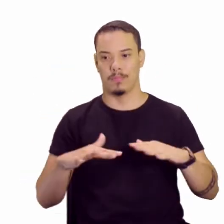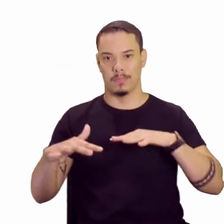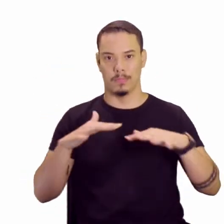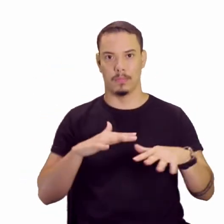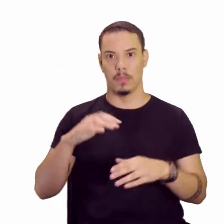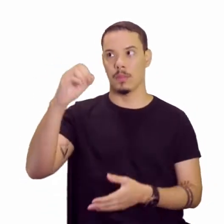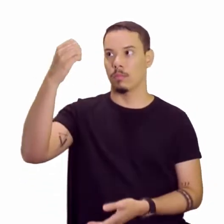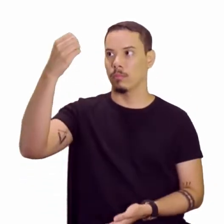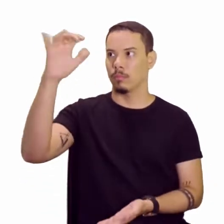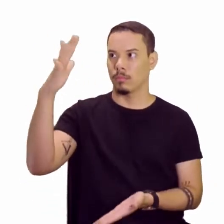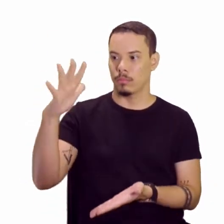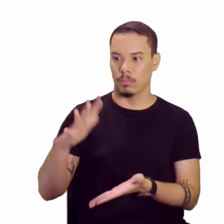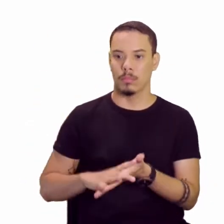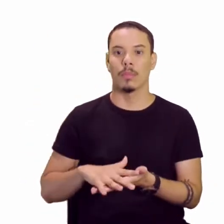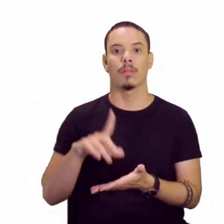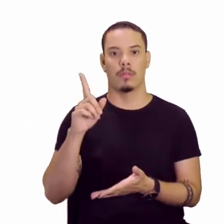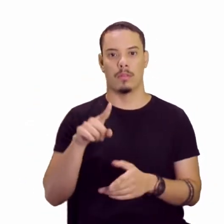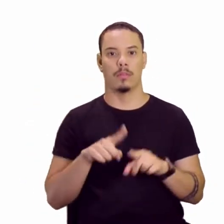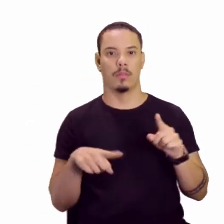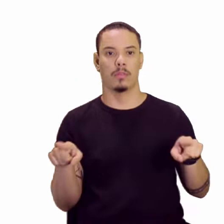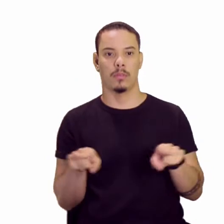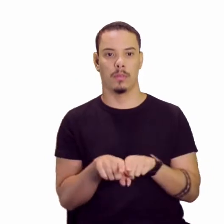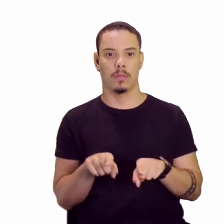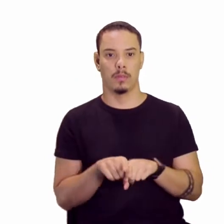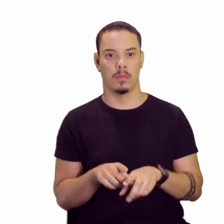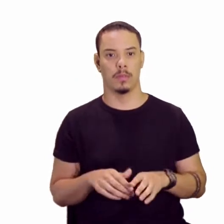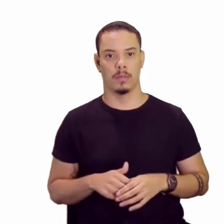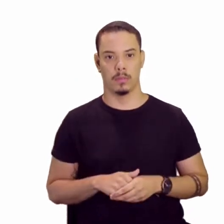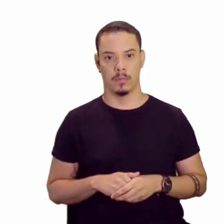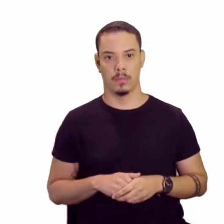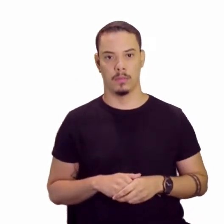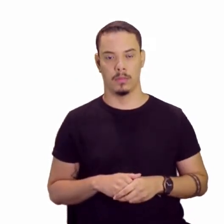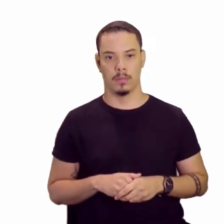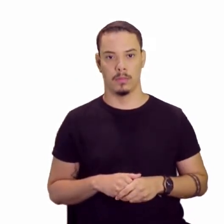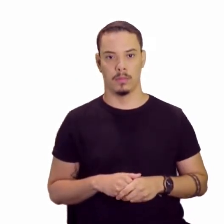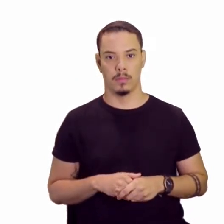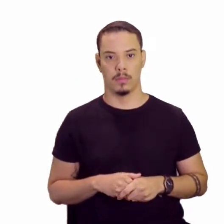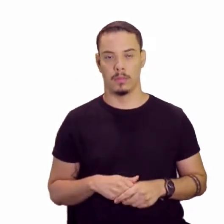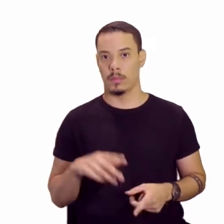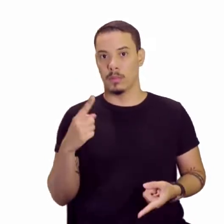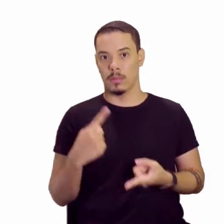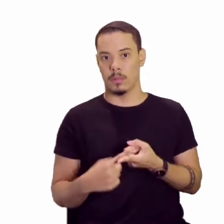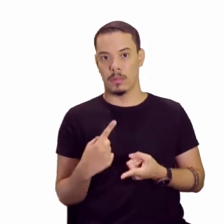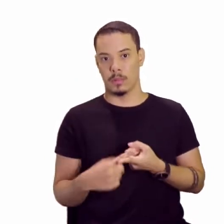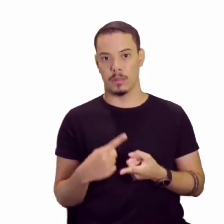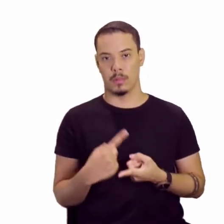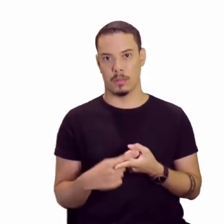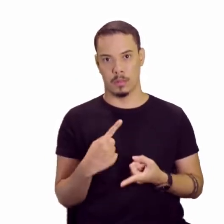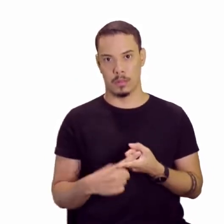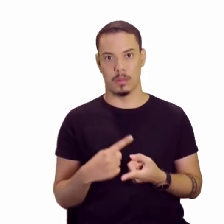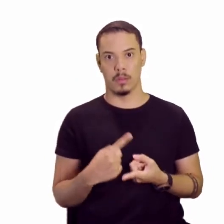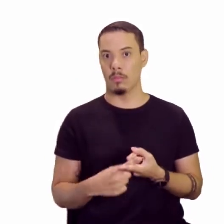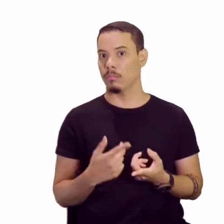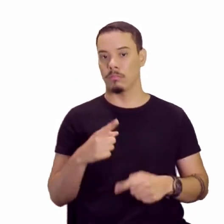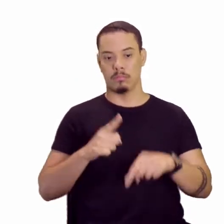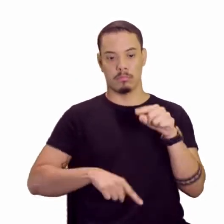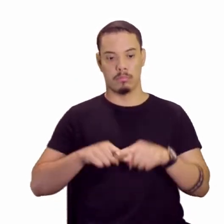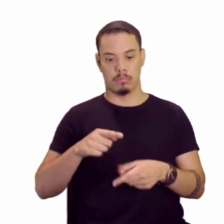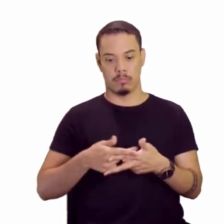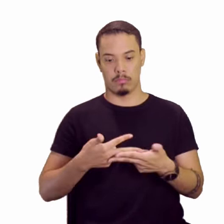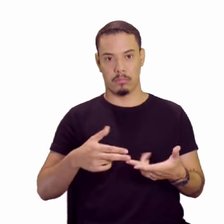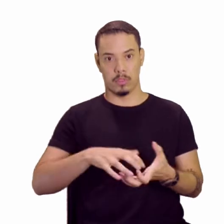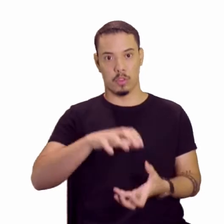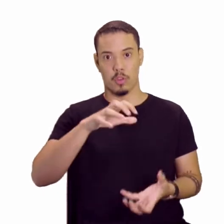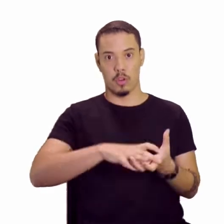é movimento uniformemente variado, né? Justamente. E por que os corpos caem? Por quê? Eu porque